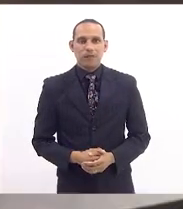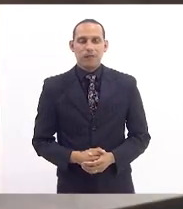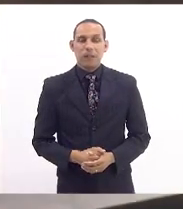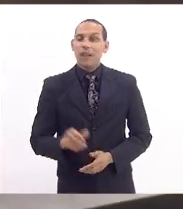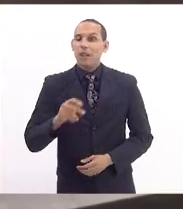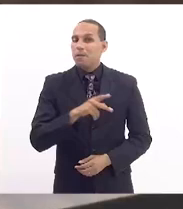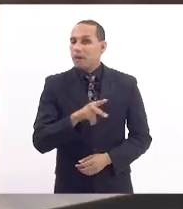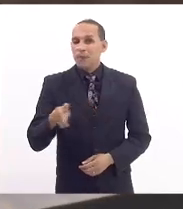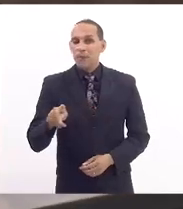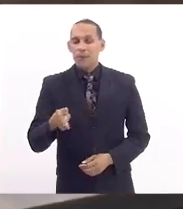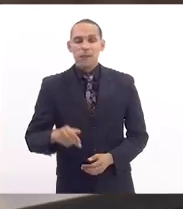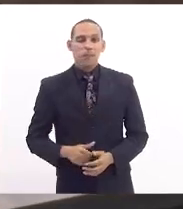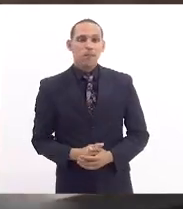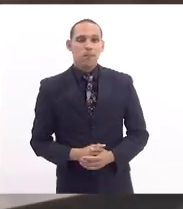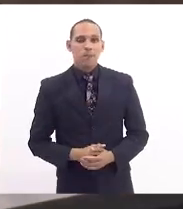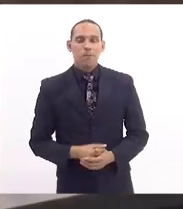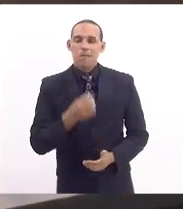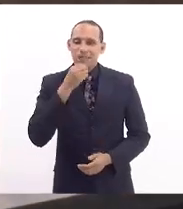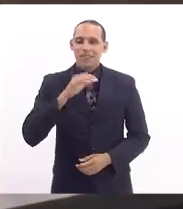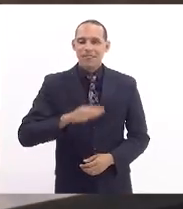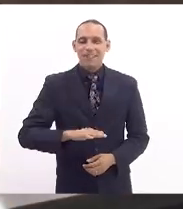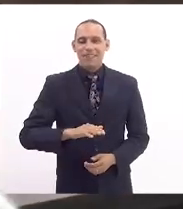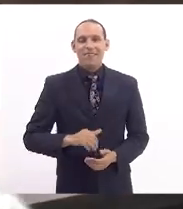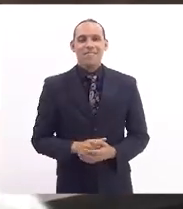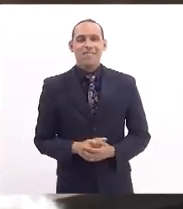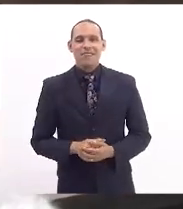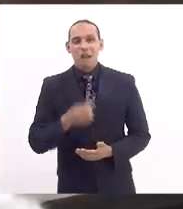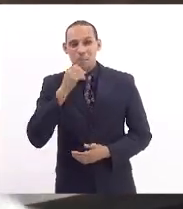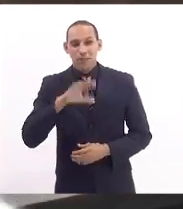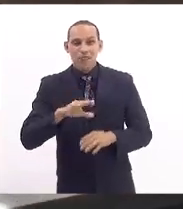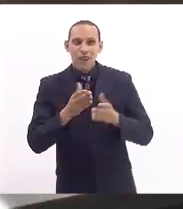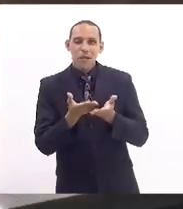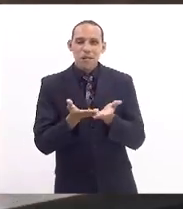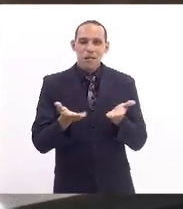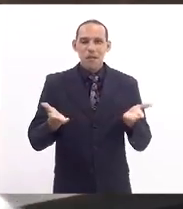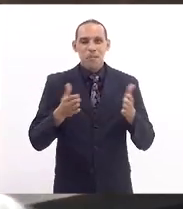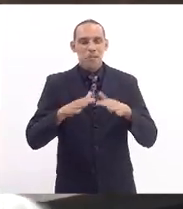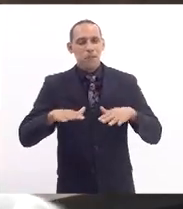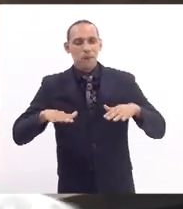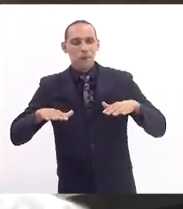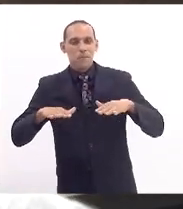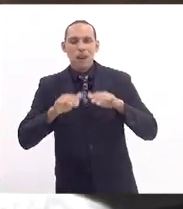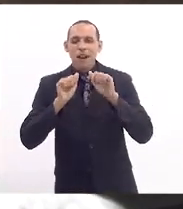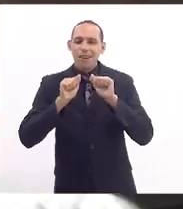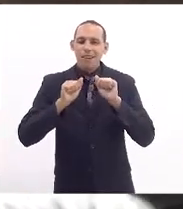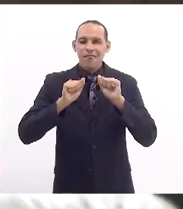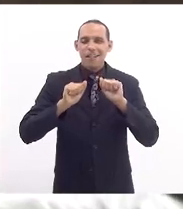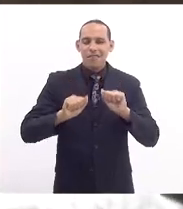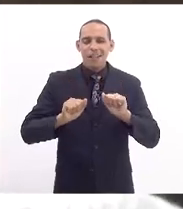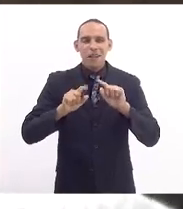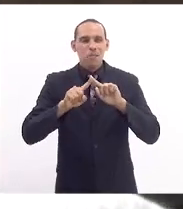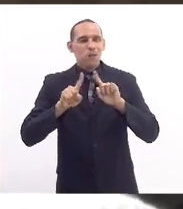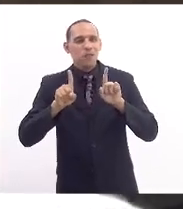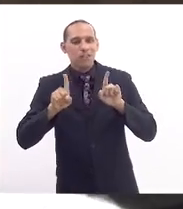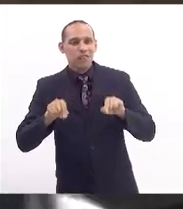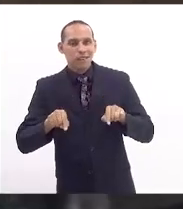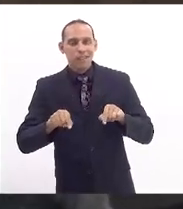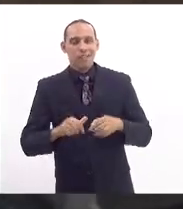o presidente Boa tarde Boa tarde a todos os deputados assessores funcionários